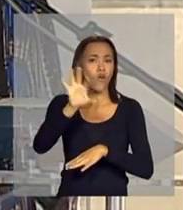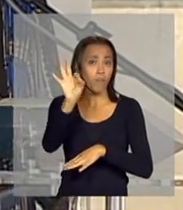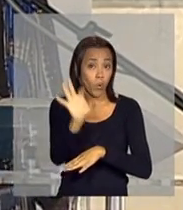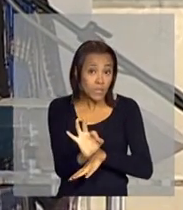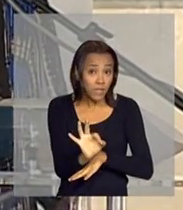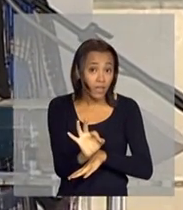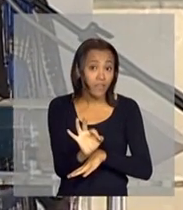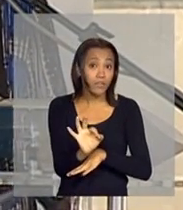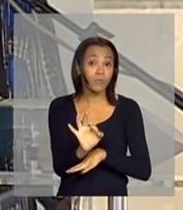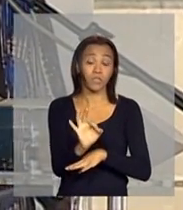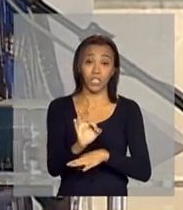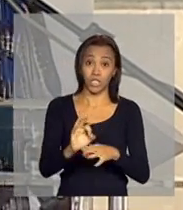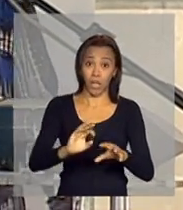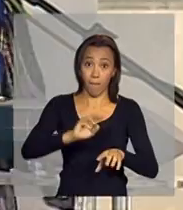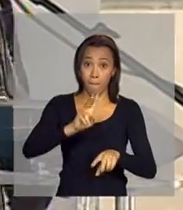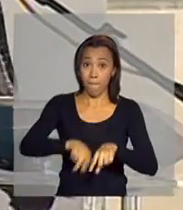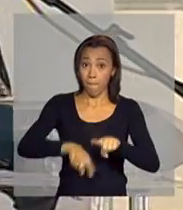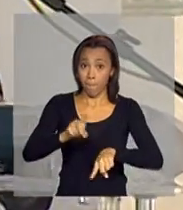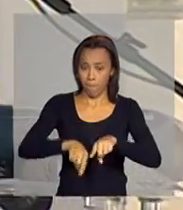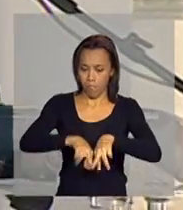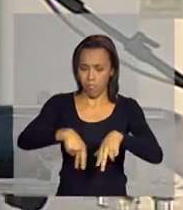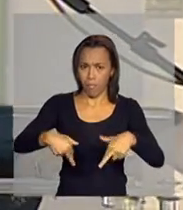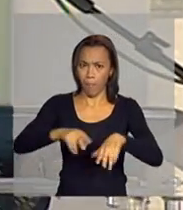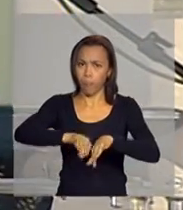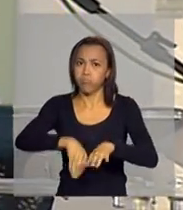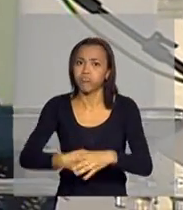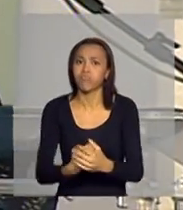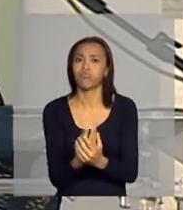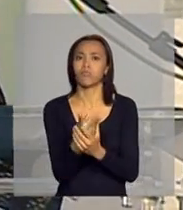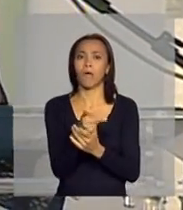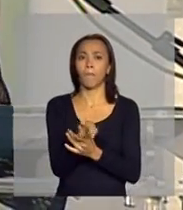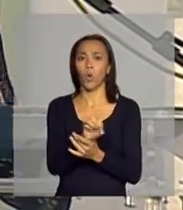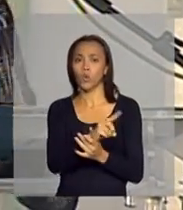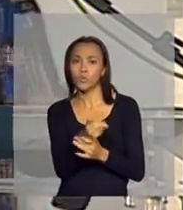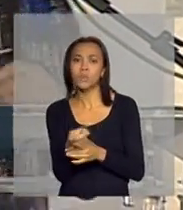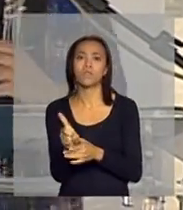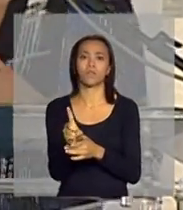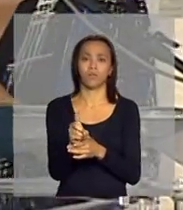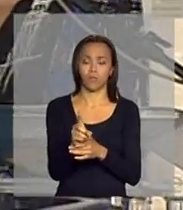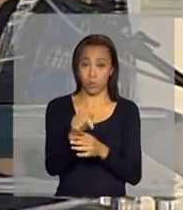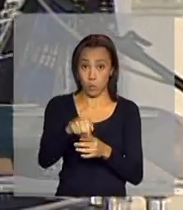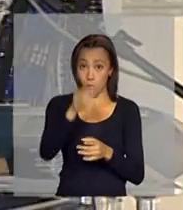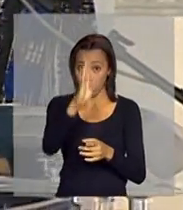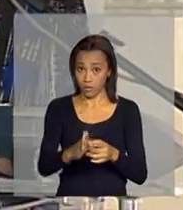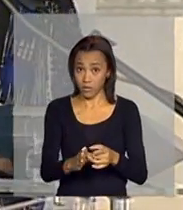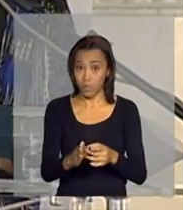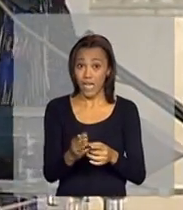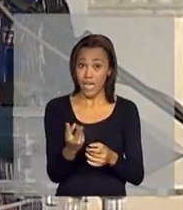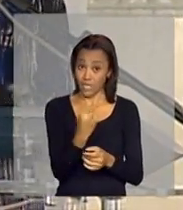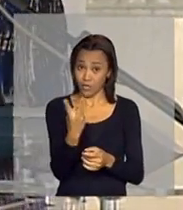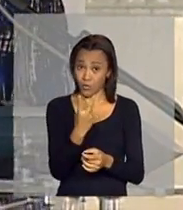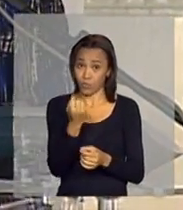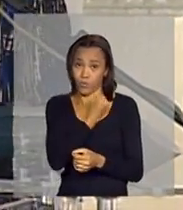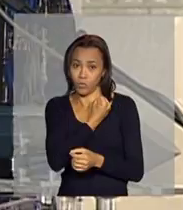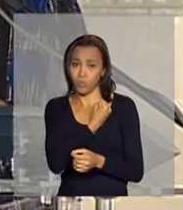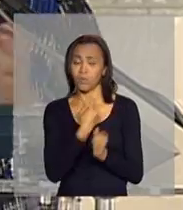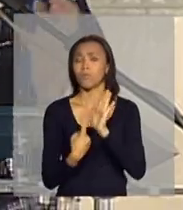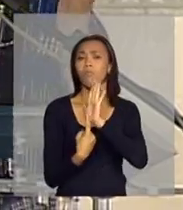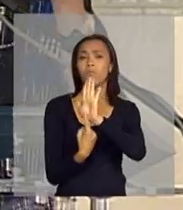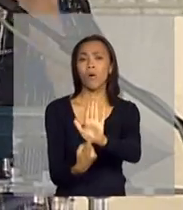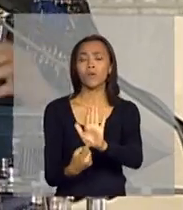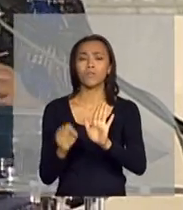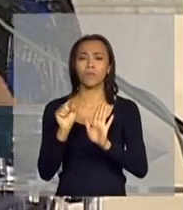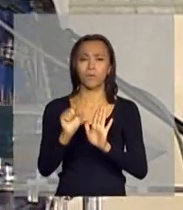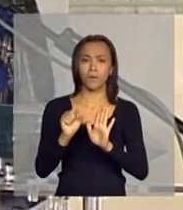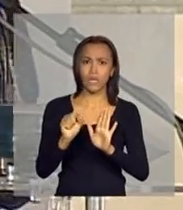produção recorde de grãos estimada para o Brasil nessa safra. Esses dois números mostram